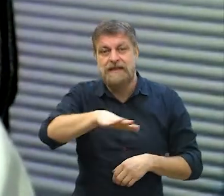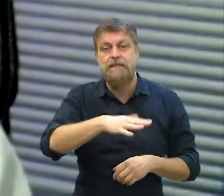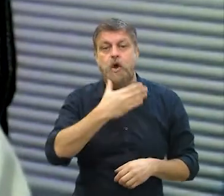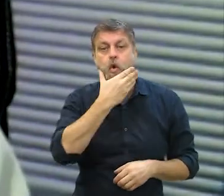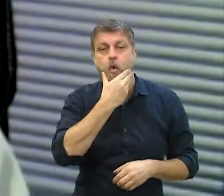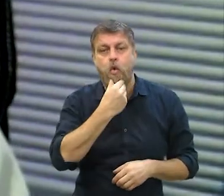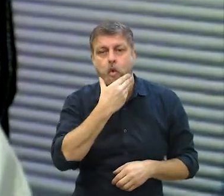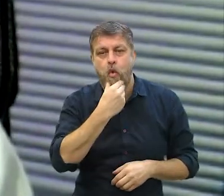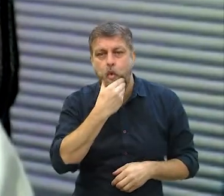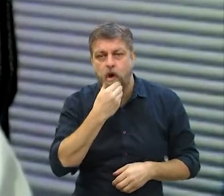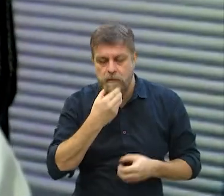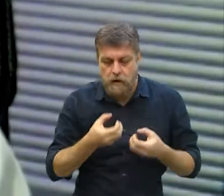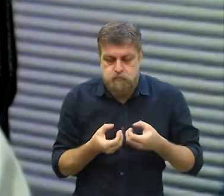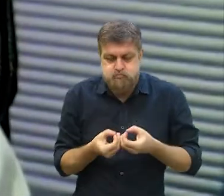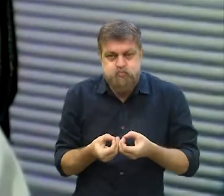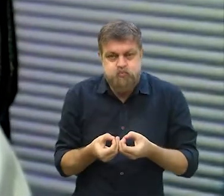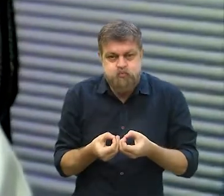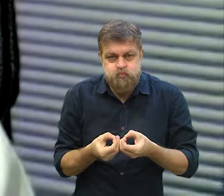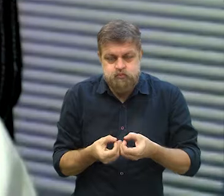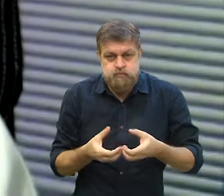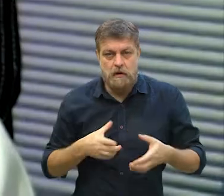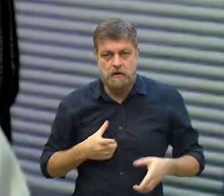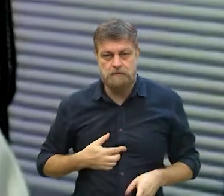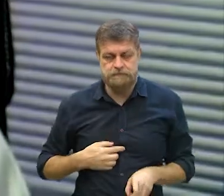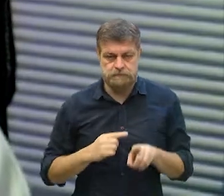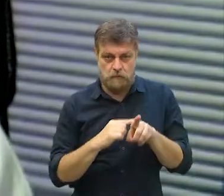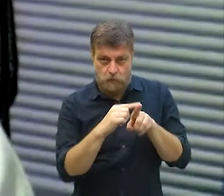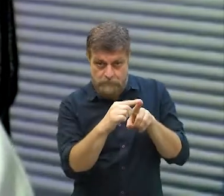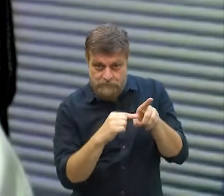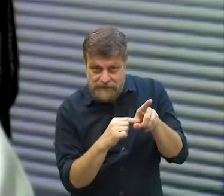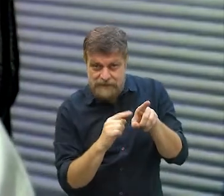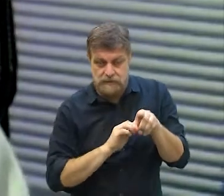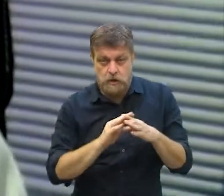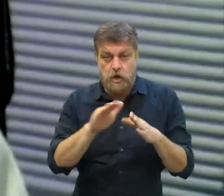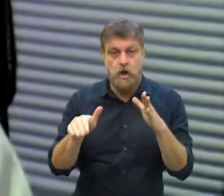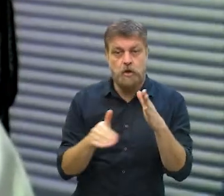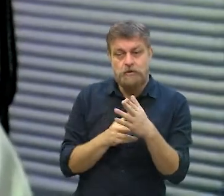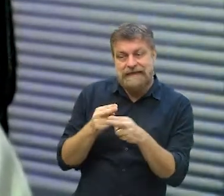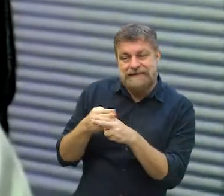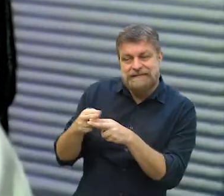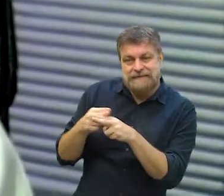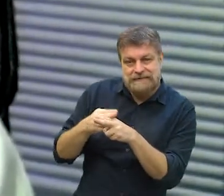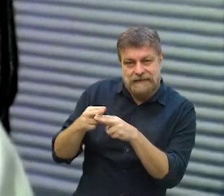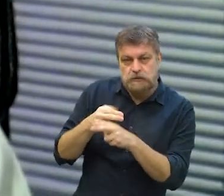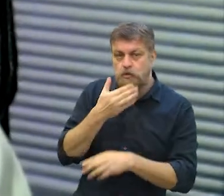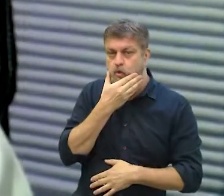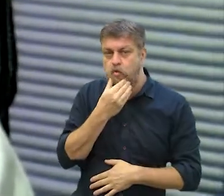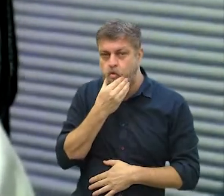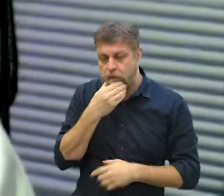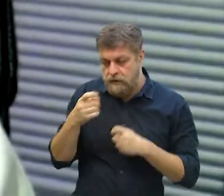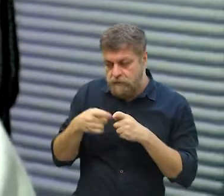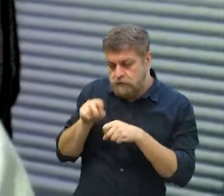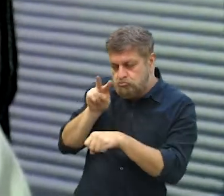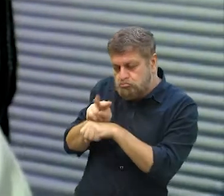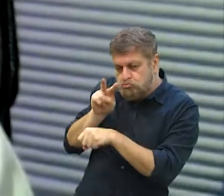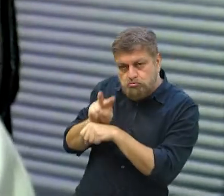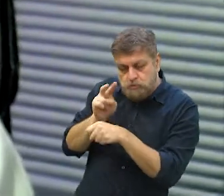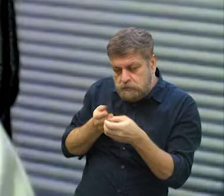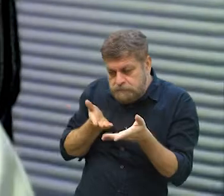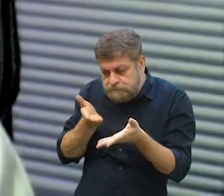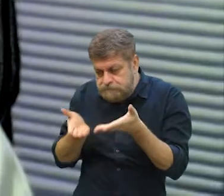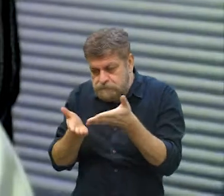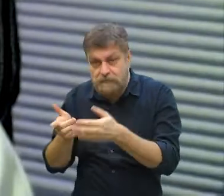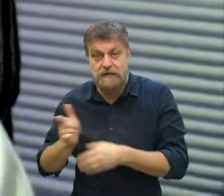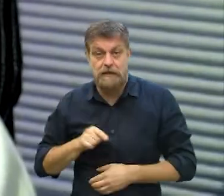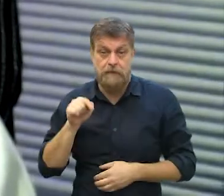genital masculino, testículo, pênis, o escroto, a parte sexual, tudo isso o urologista trata. E dentro dessa parte